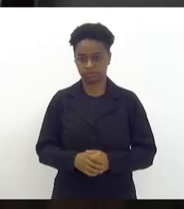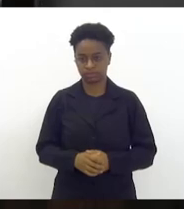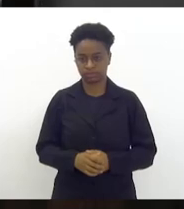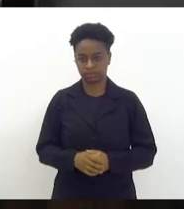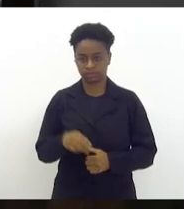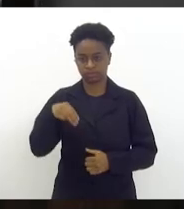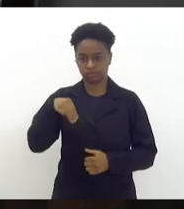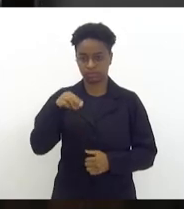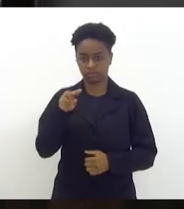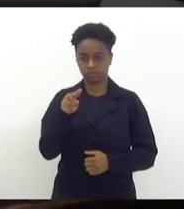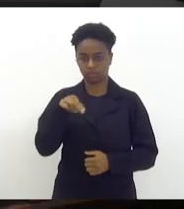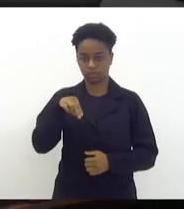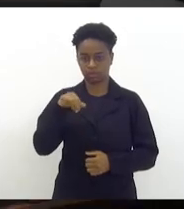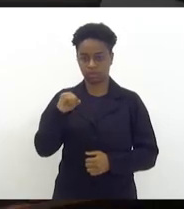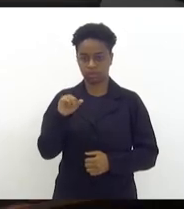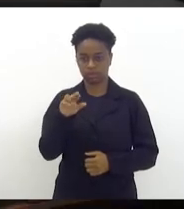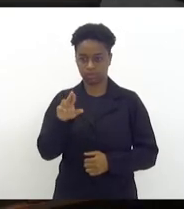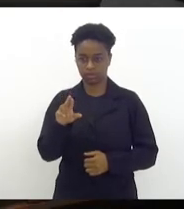Muni Neto.